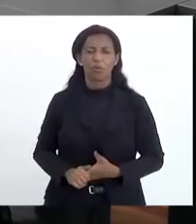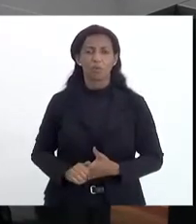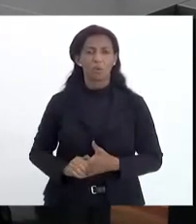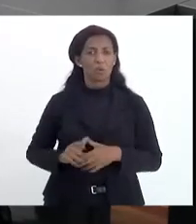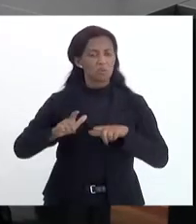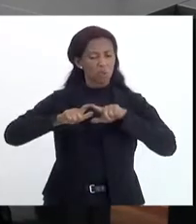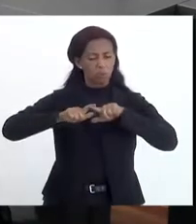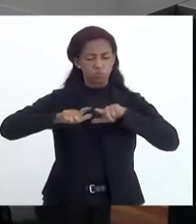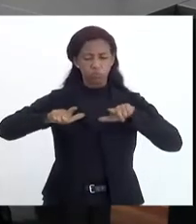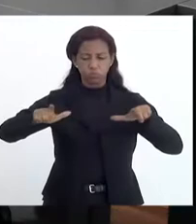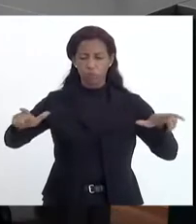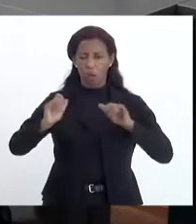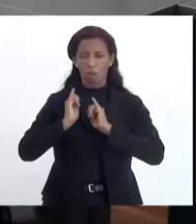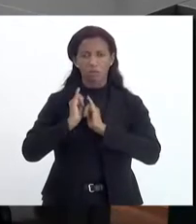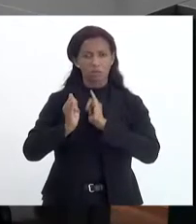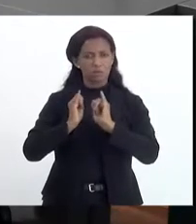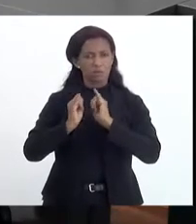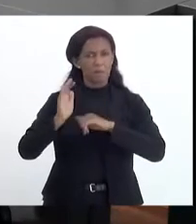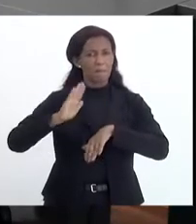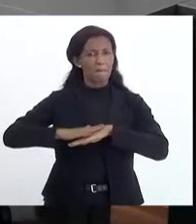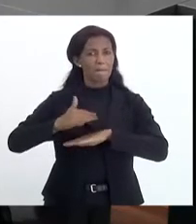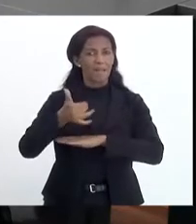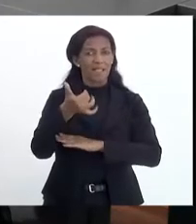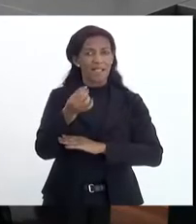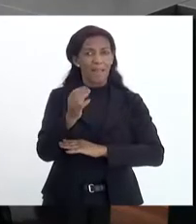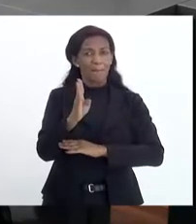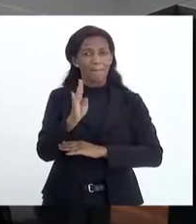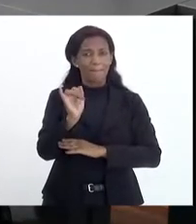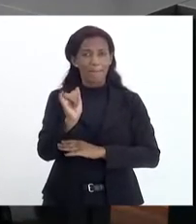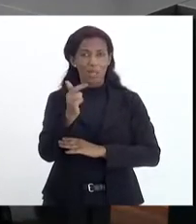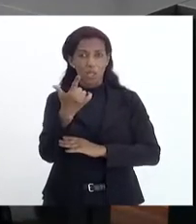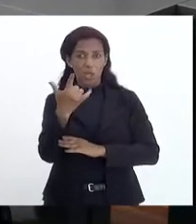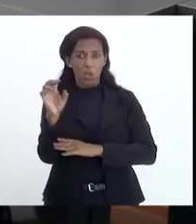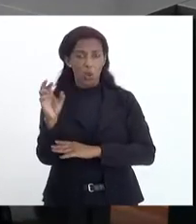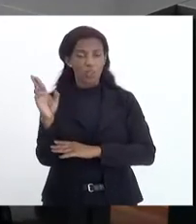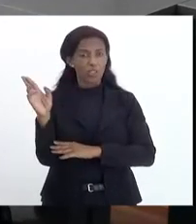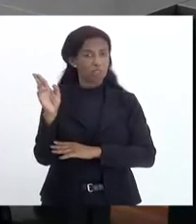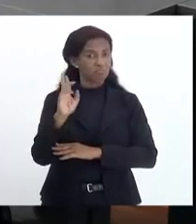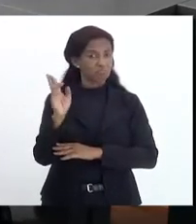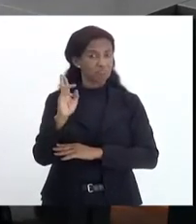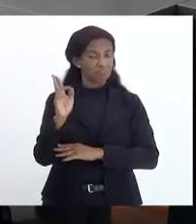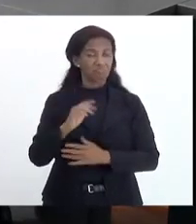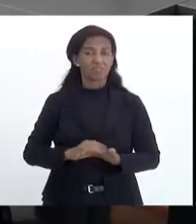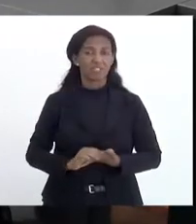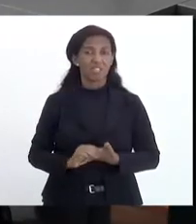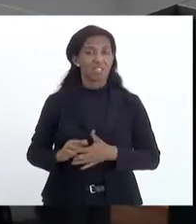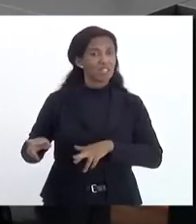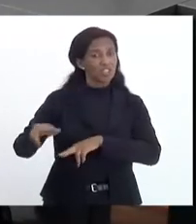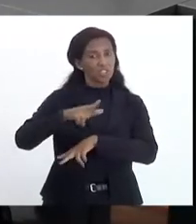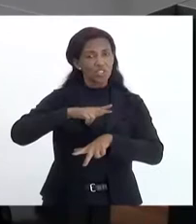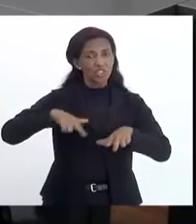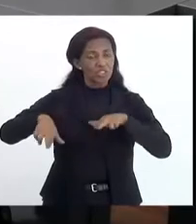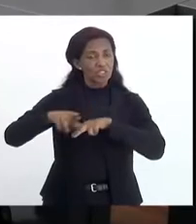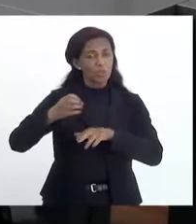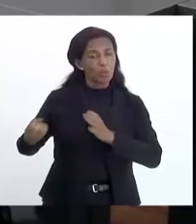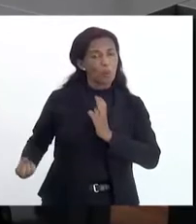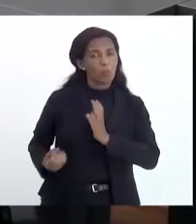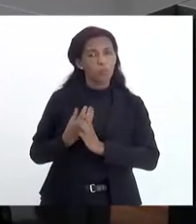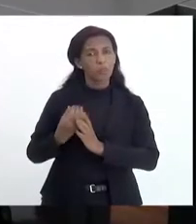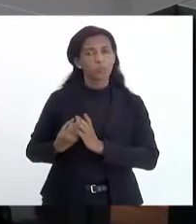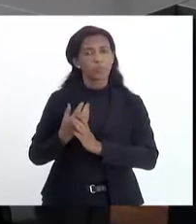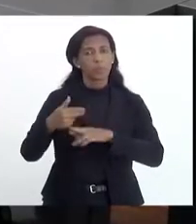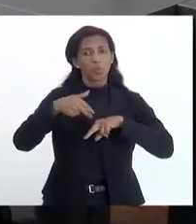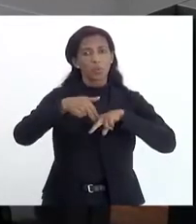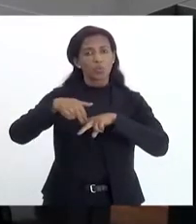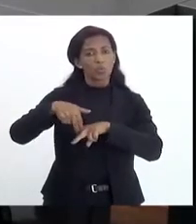cresce. O dado são mais de 10 bilhões de reais que giram em torno da economia produtiva do